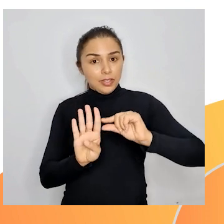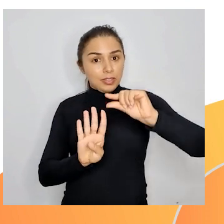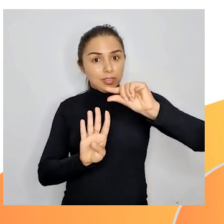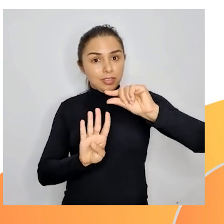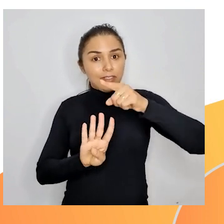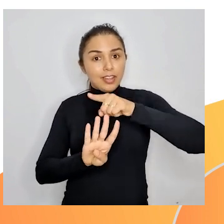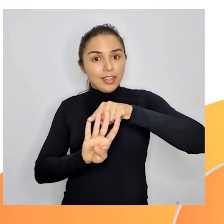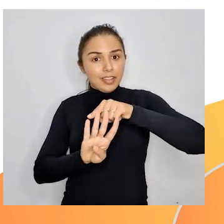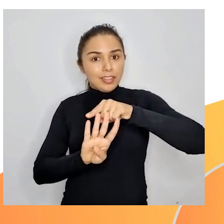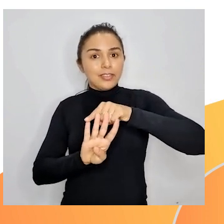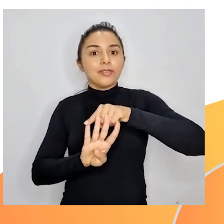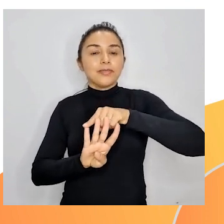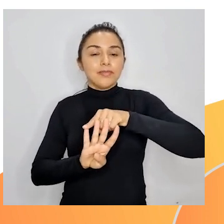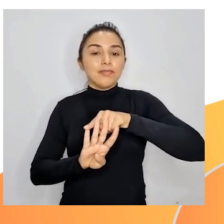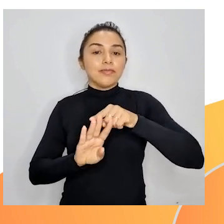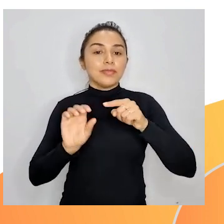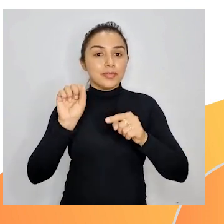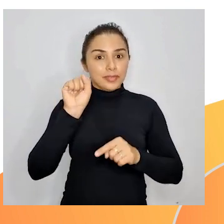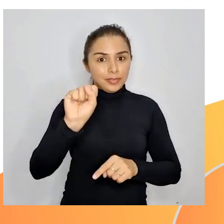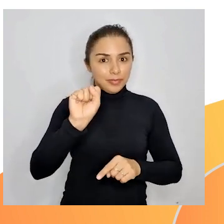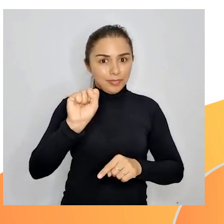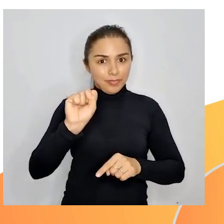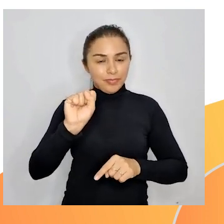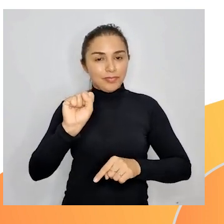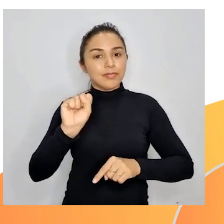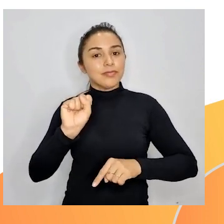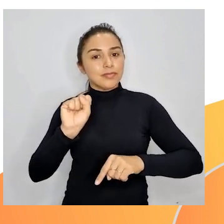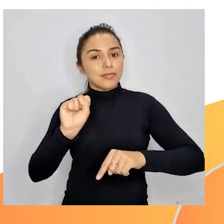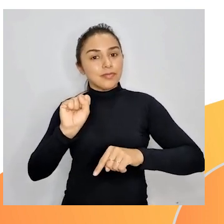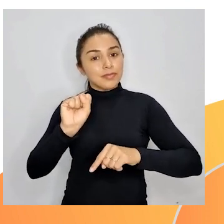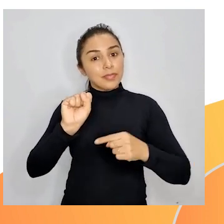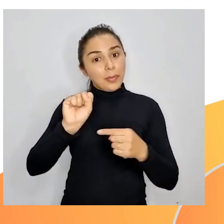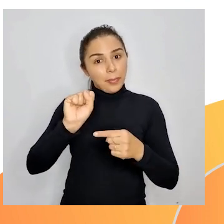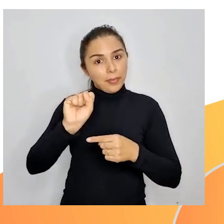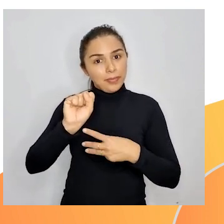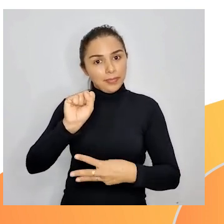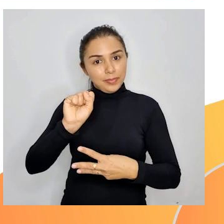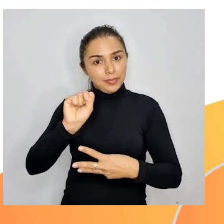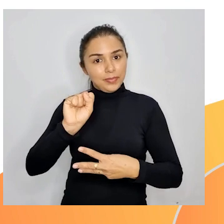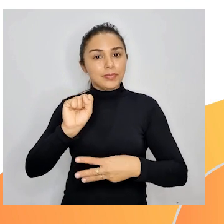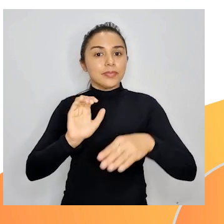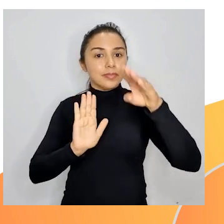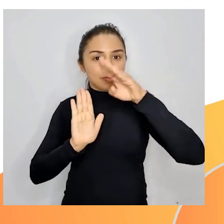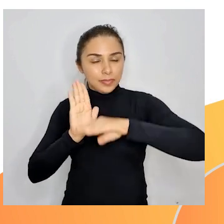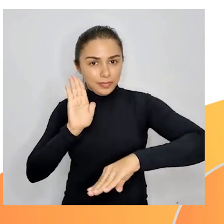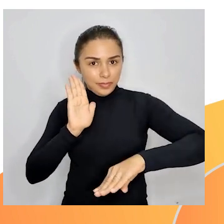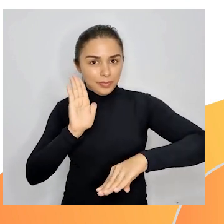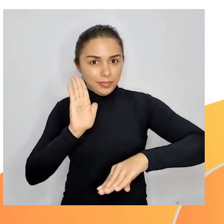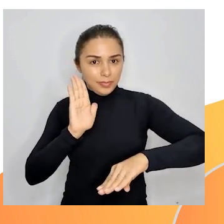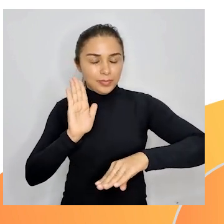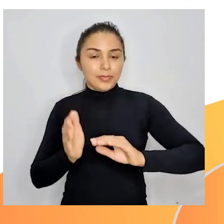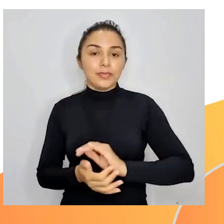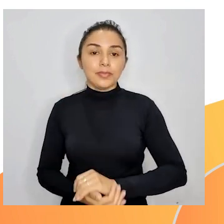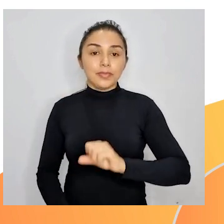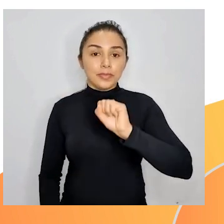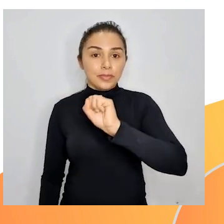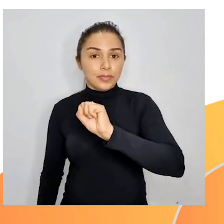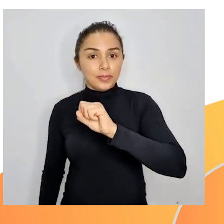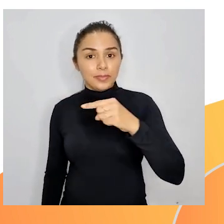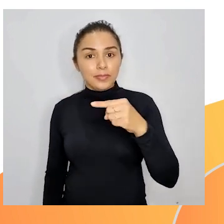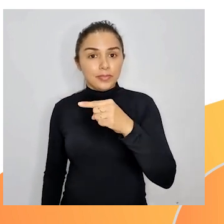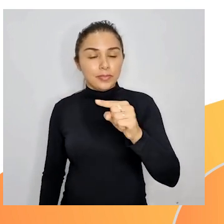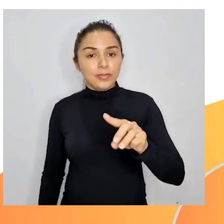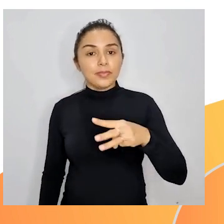agora 8 para tirar 3. Com o auxílio do nosso material dourado, 8 menos 3, nós